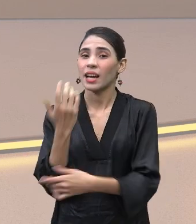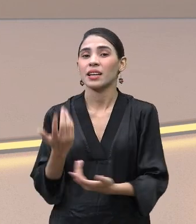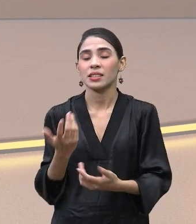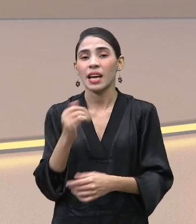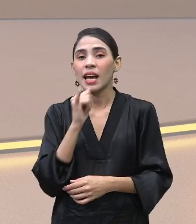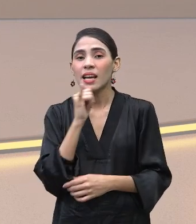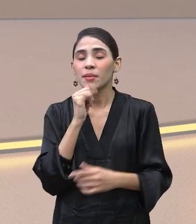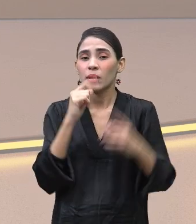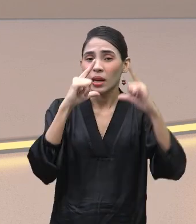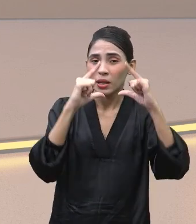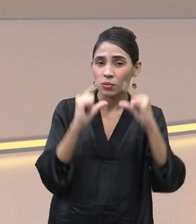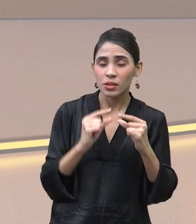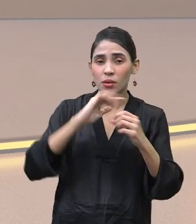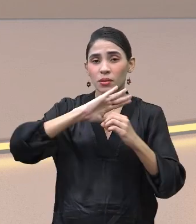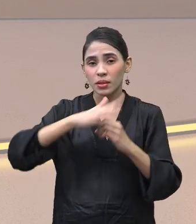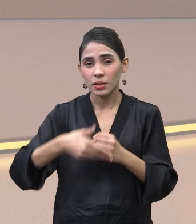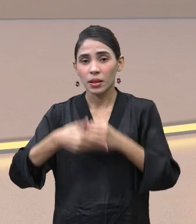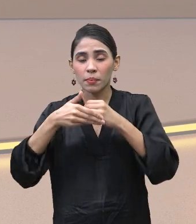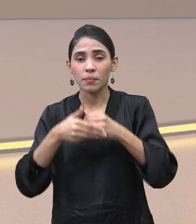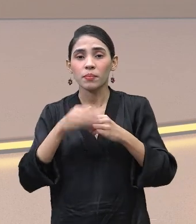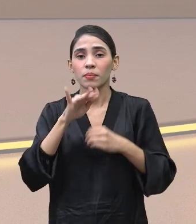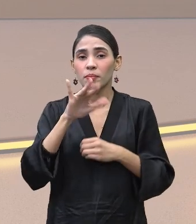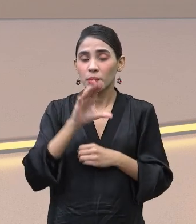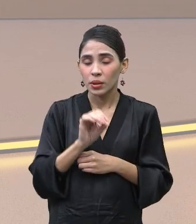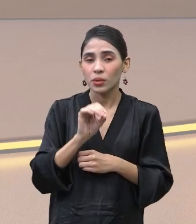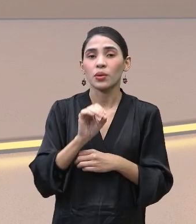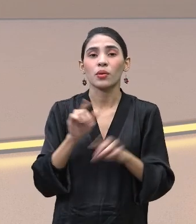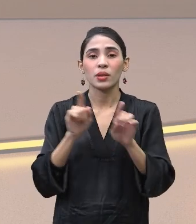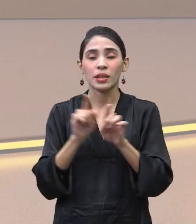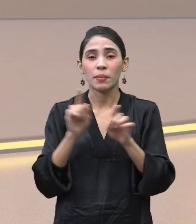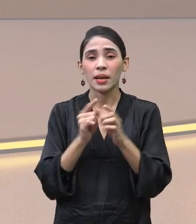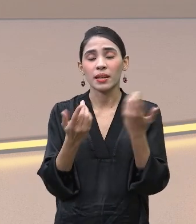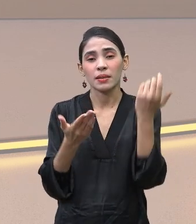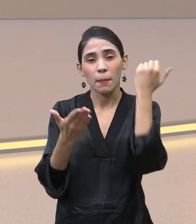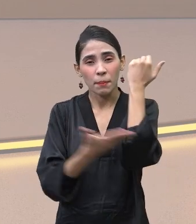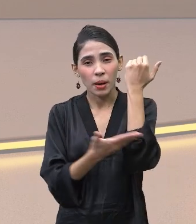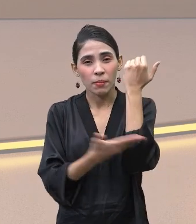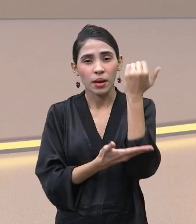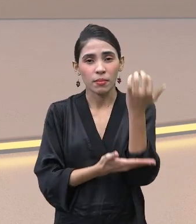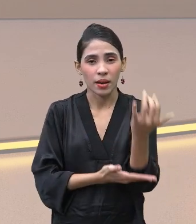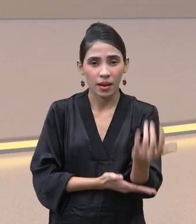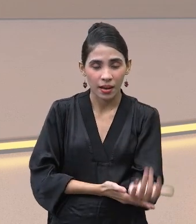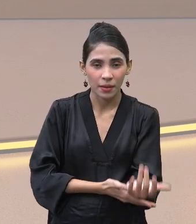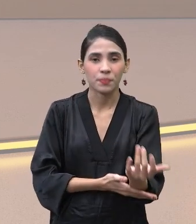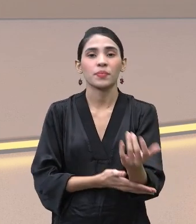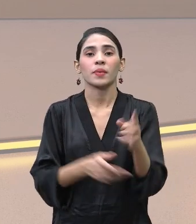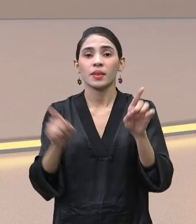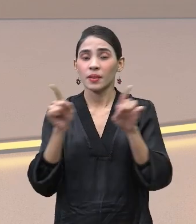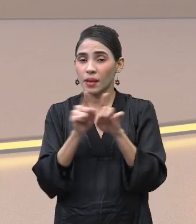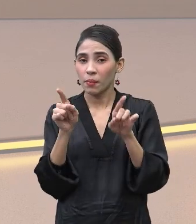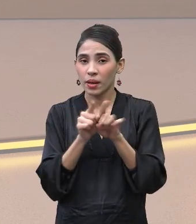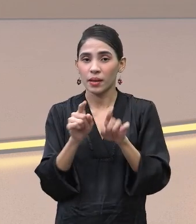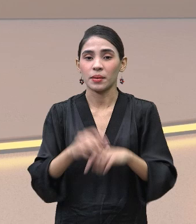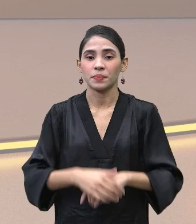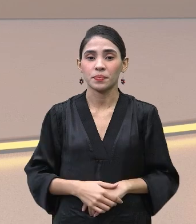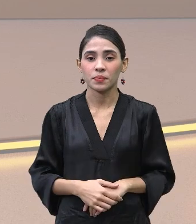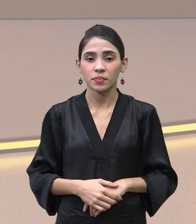da biodiversidade, o desflorestamento e também